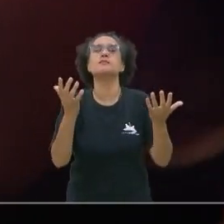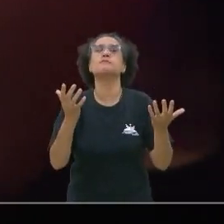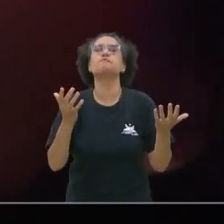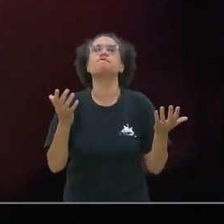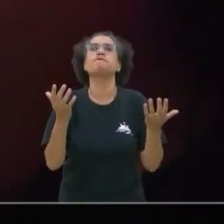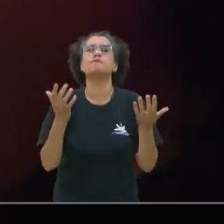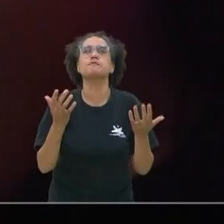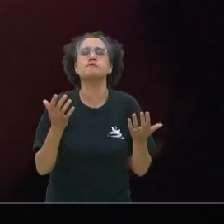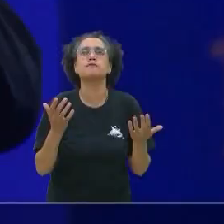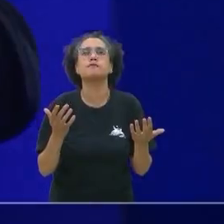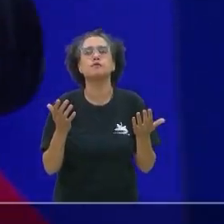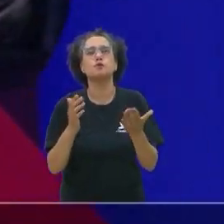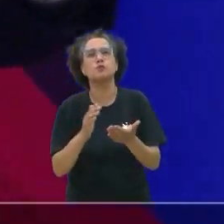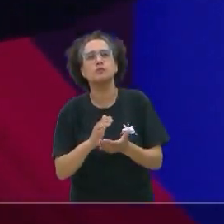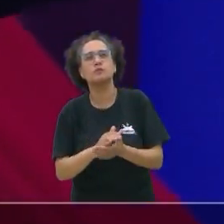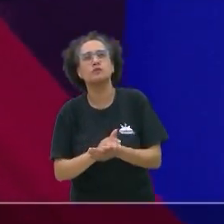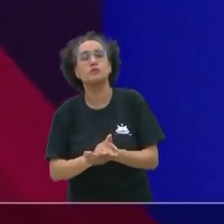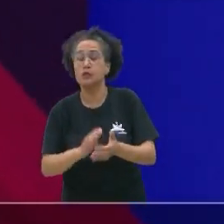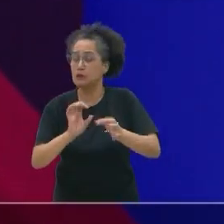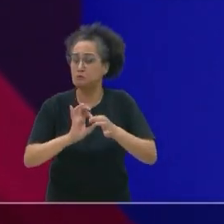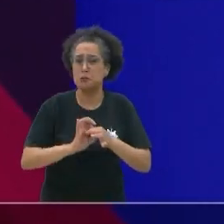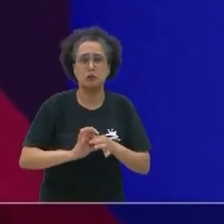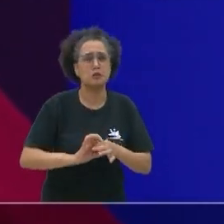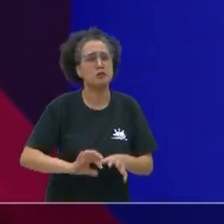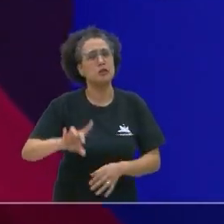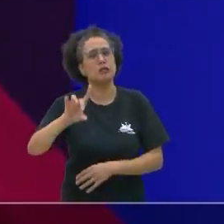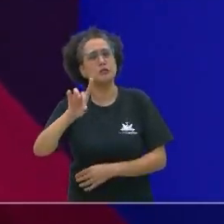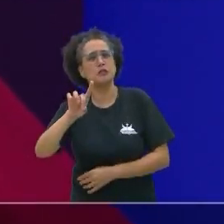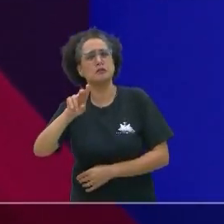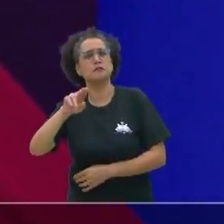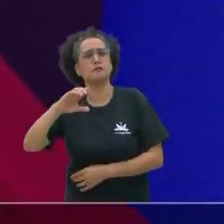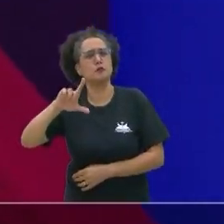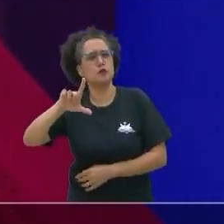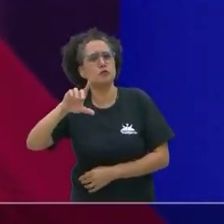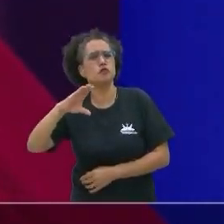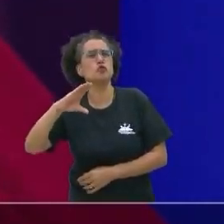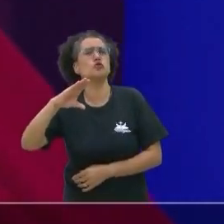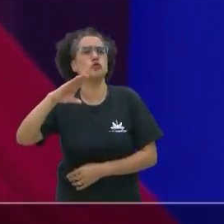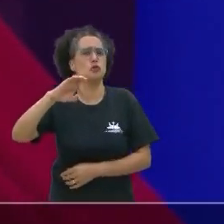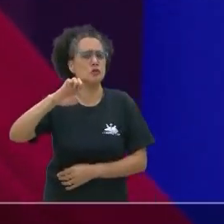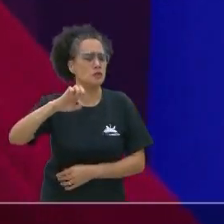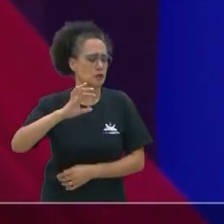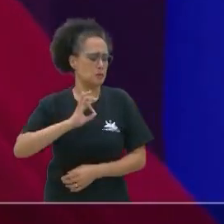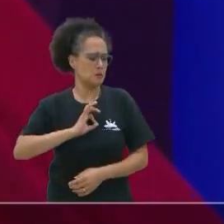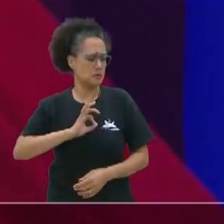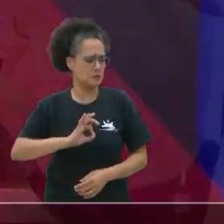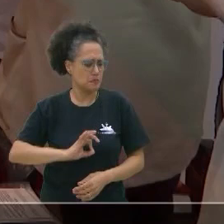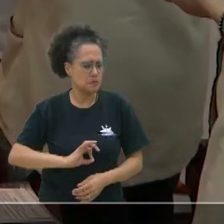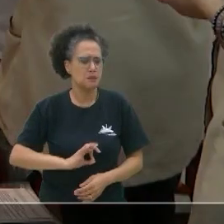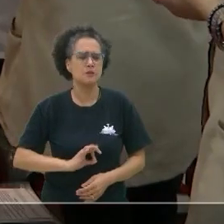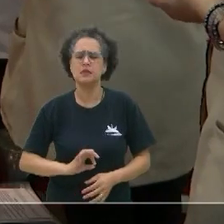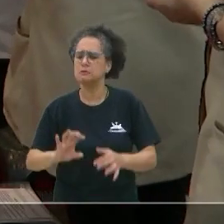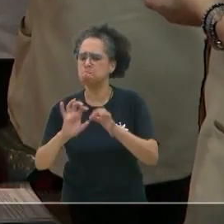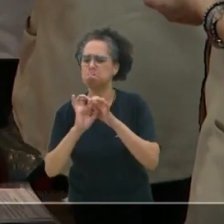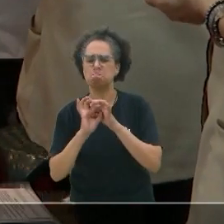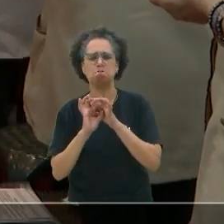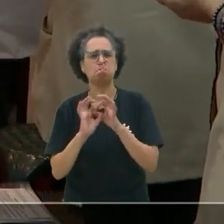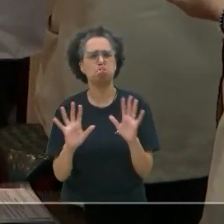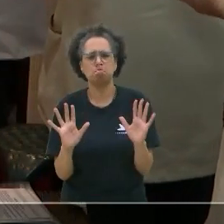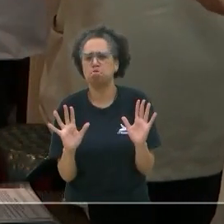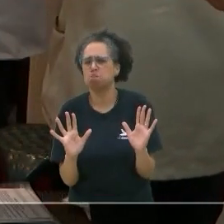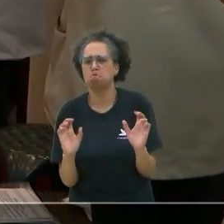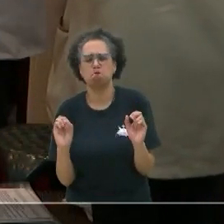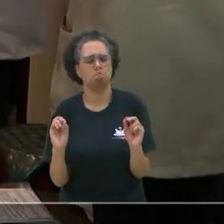O padre, se se sentir também à vontade, nós vamos rezando pelo povo enquanto a irmã ou o padre fica daqui